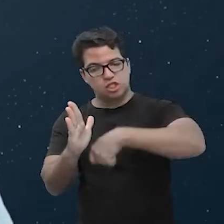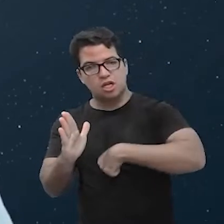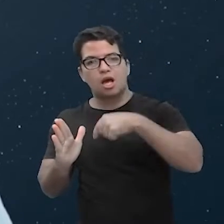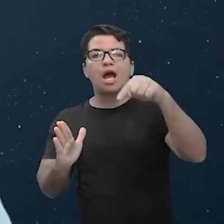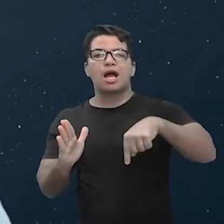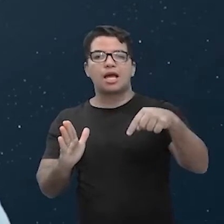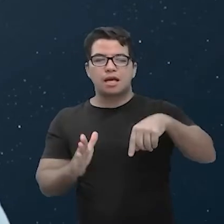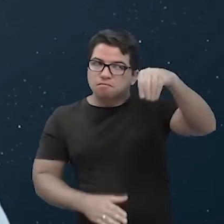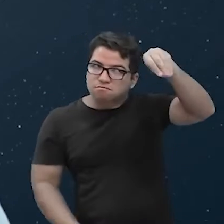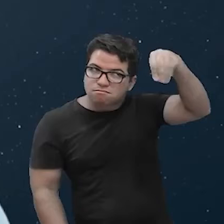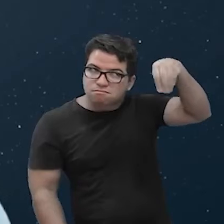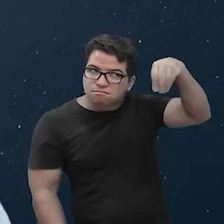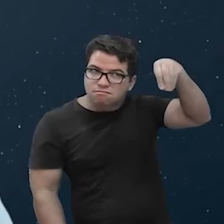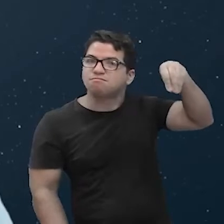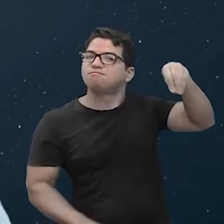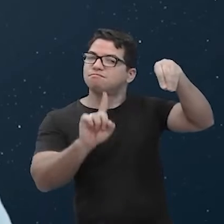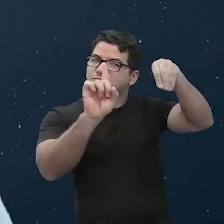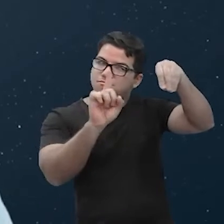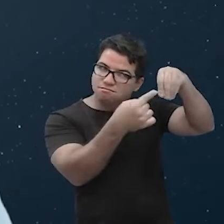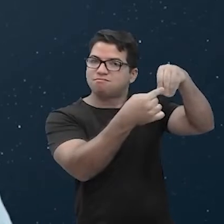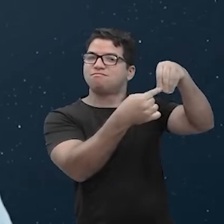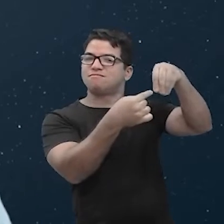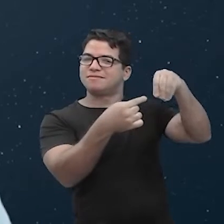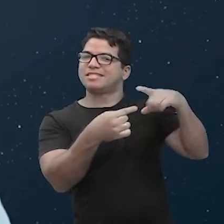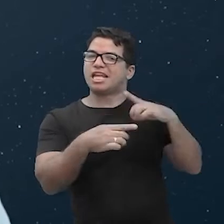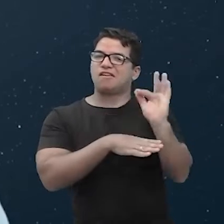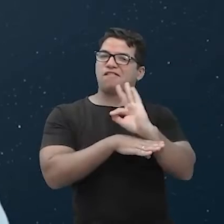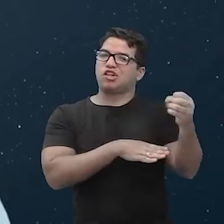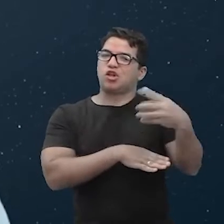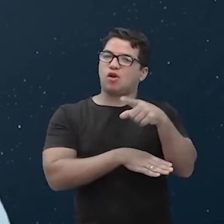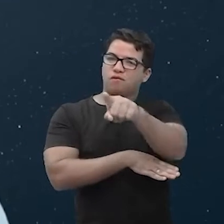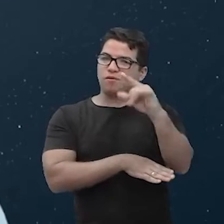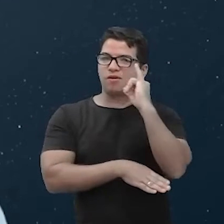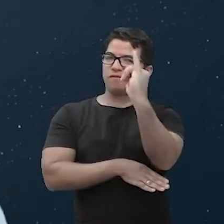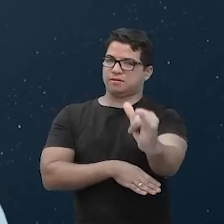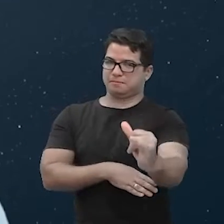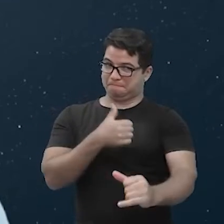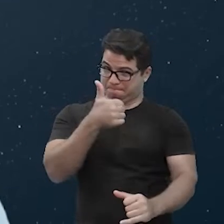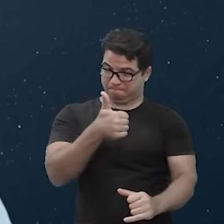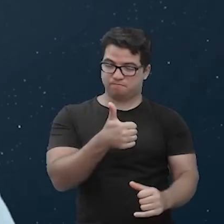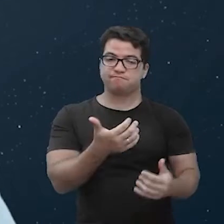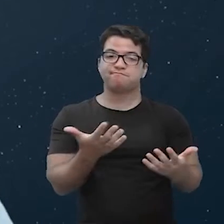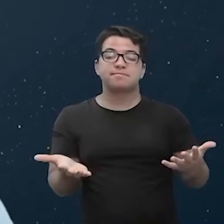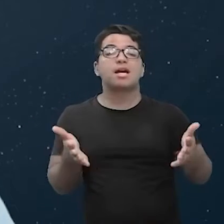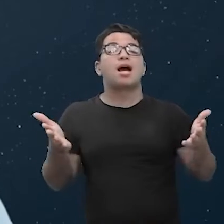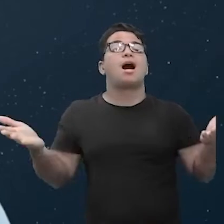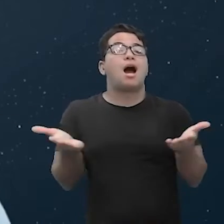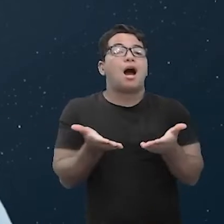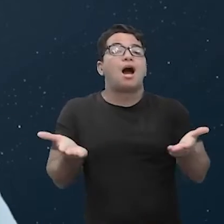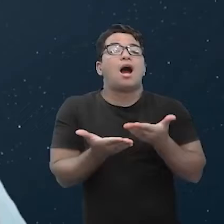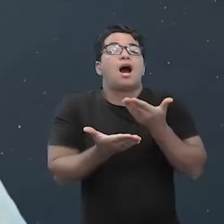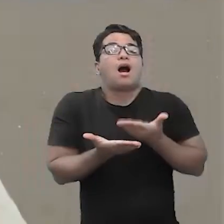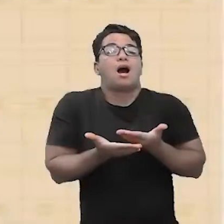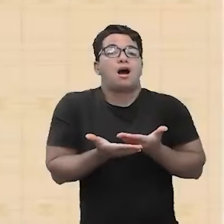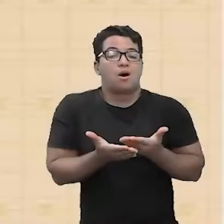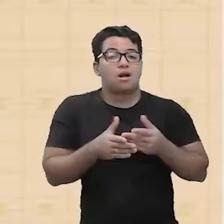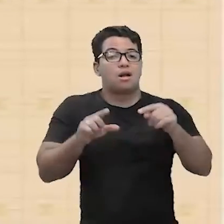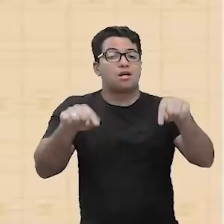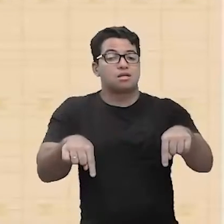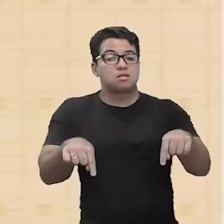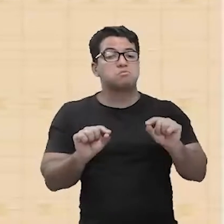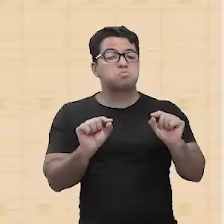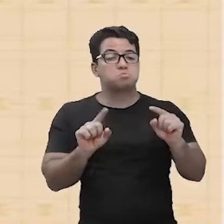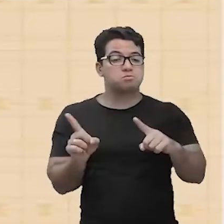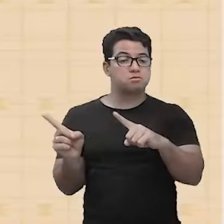as notificações quando tiver vídeo novo. Na aula de hoje, a gente vai saber um